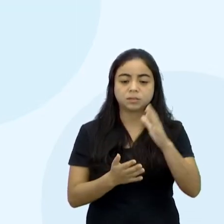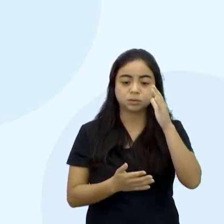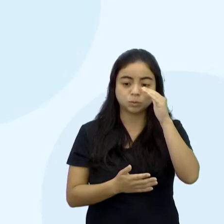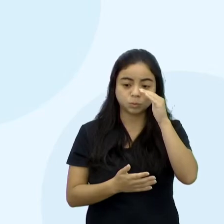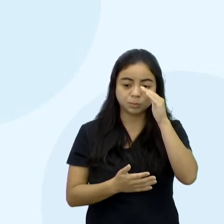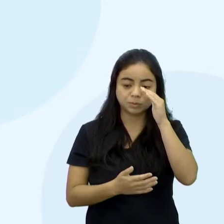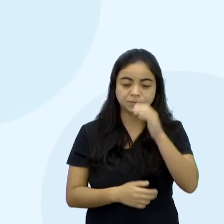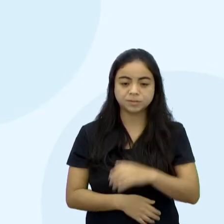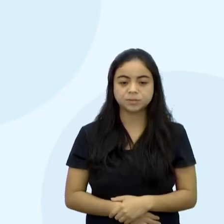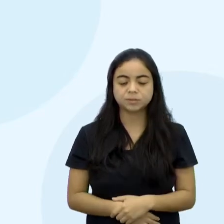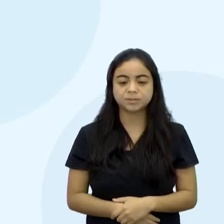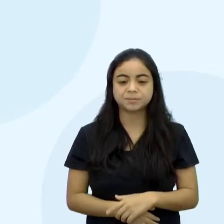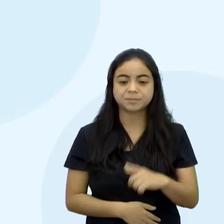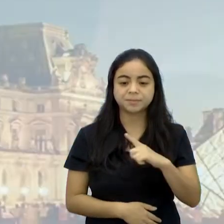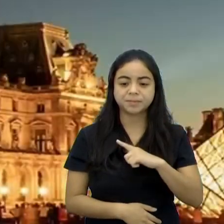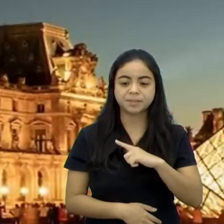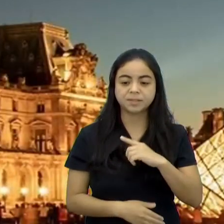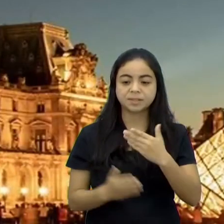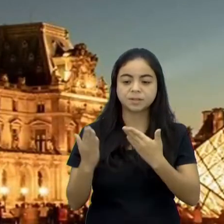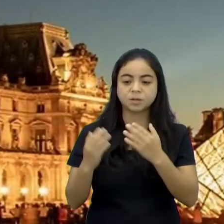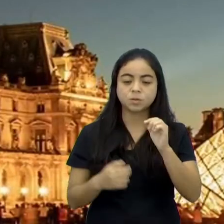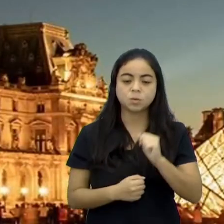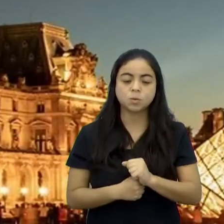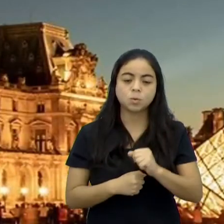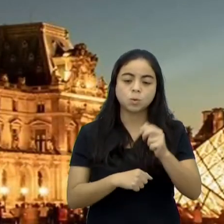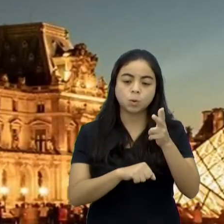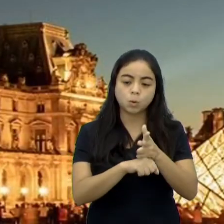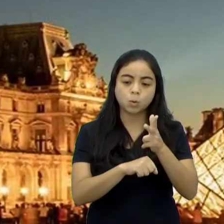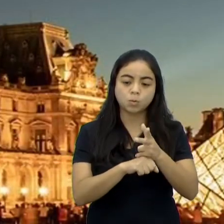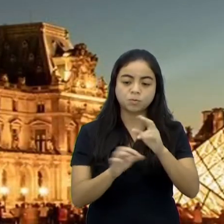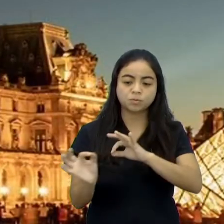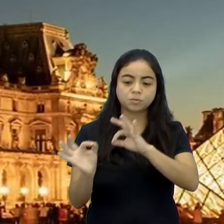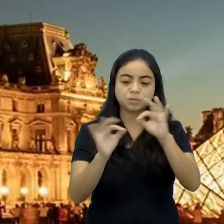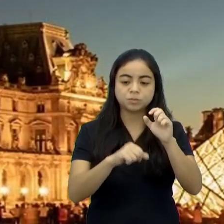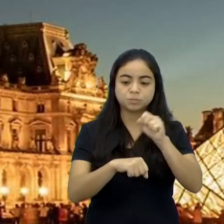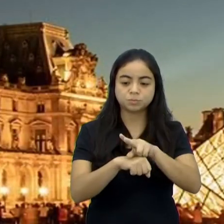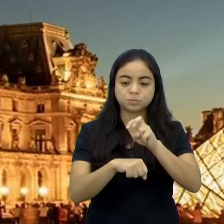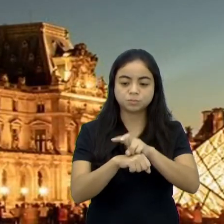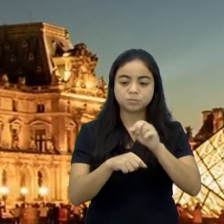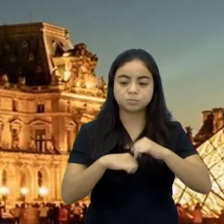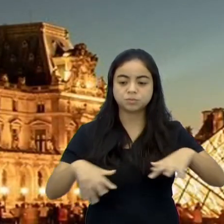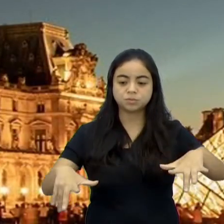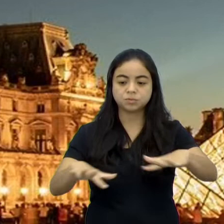observações. Temos aí, gente, um vídeo que vai falar um pouquinho sobre viralização para vocês.